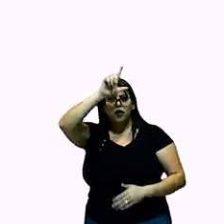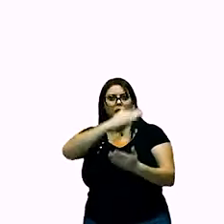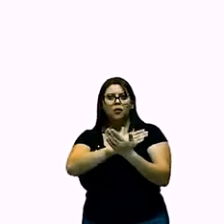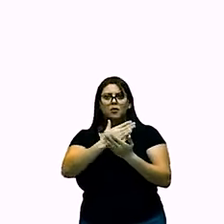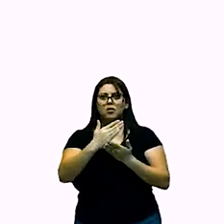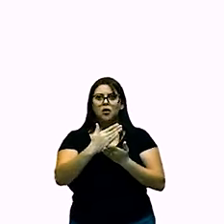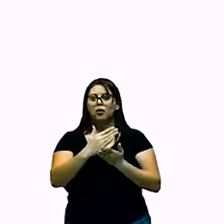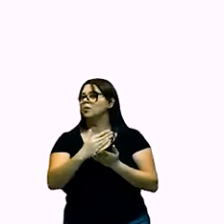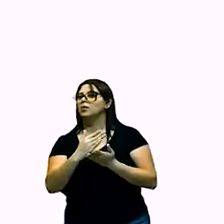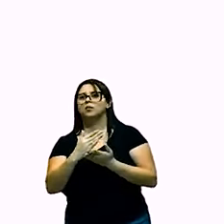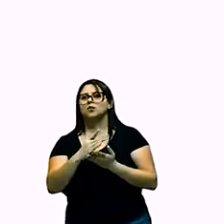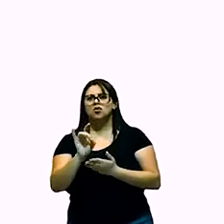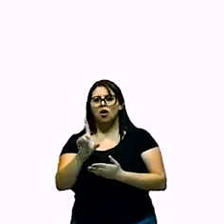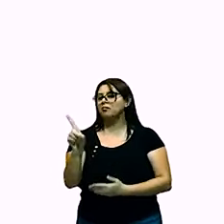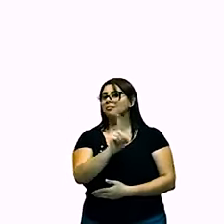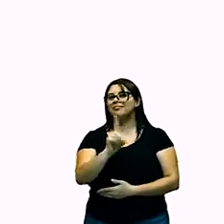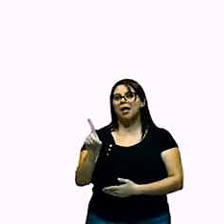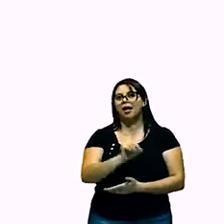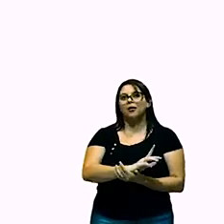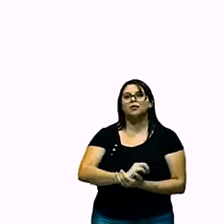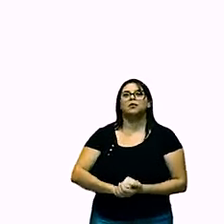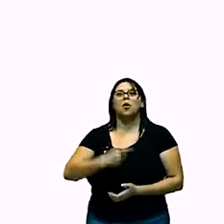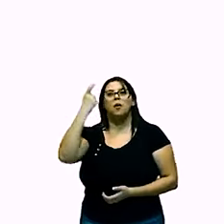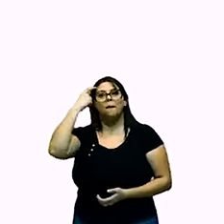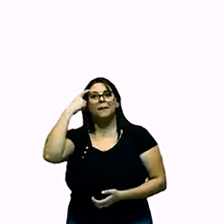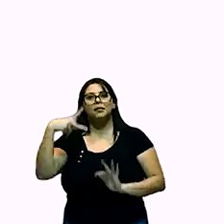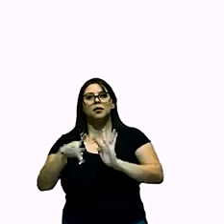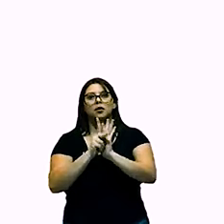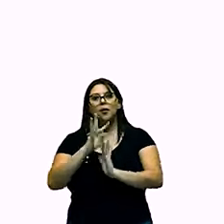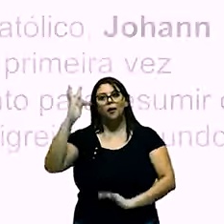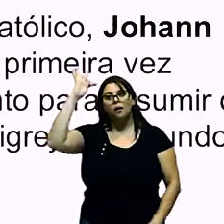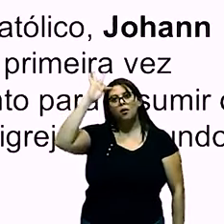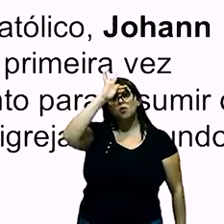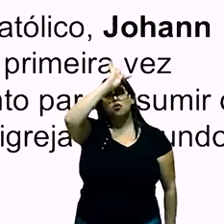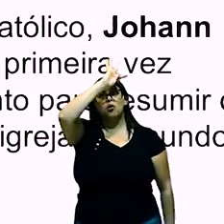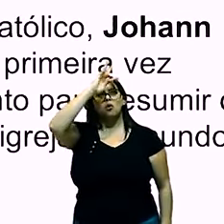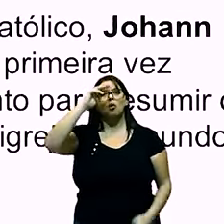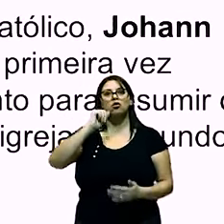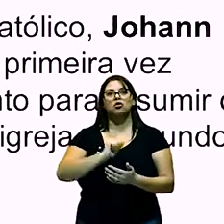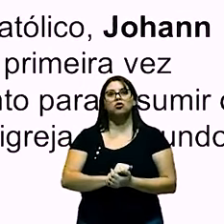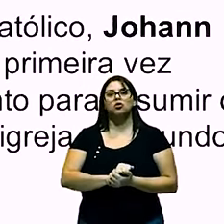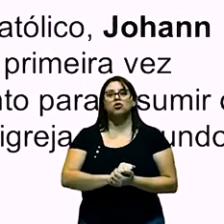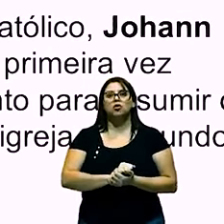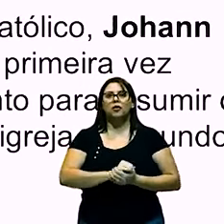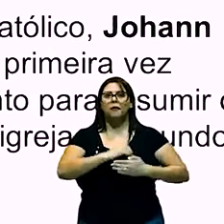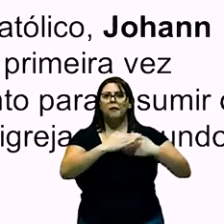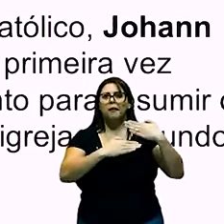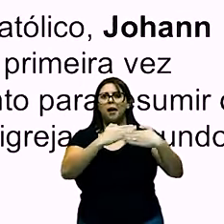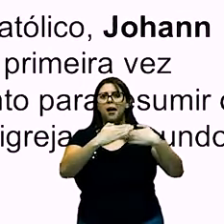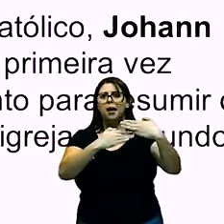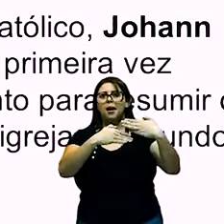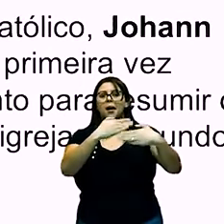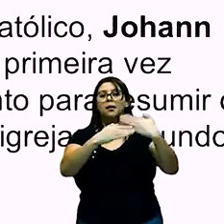desenvolvimento posterior, mas que resumia o pensamento teológico de todas as alas da Reforma Protestante. Interessante que,